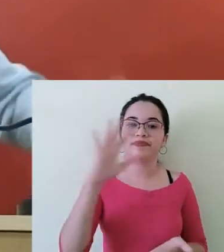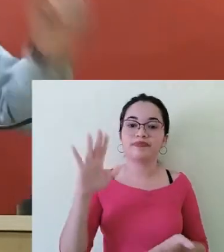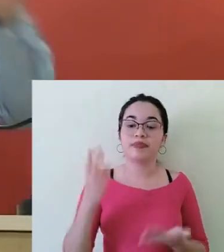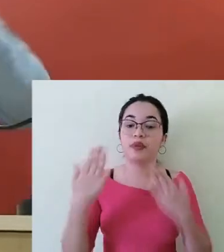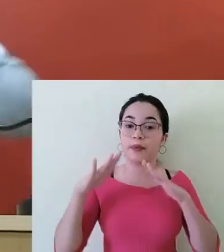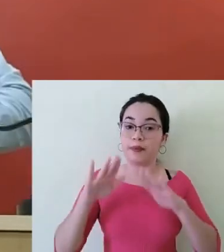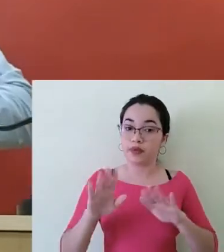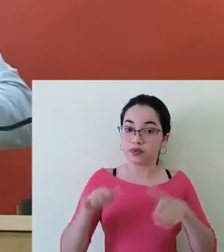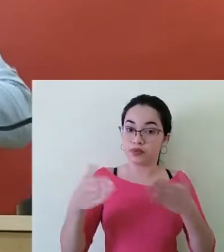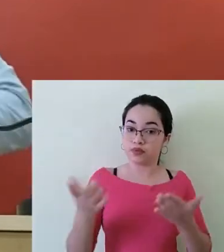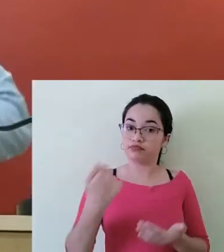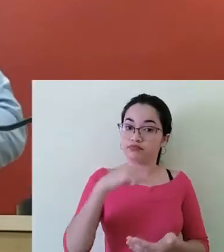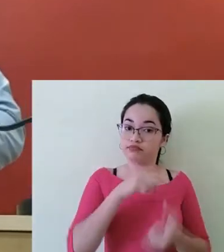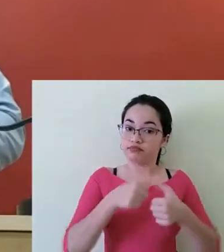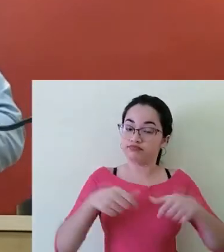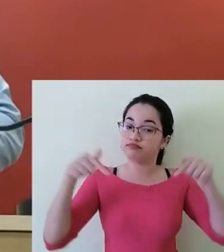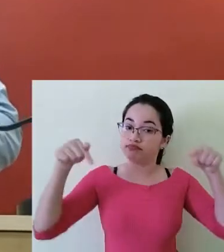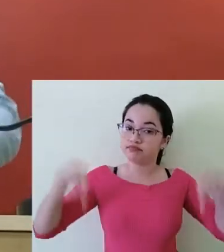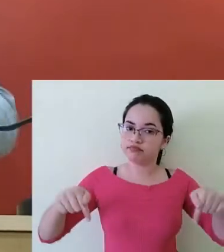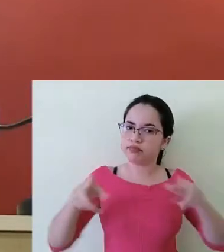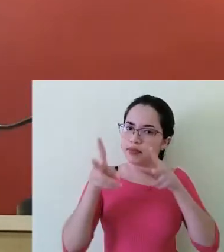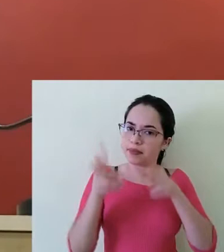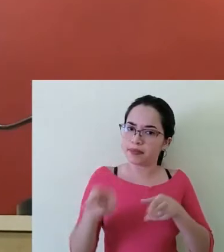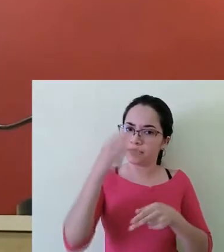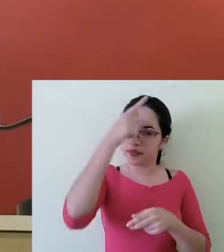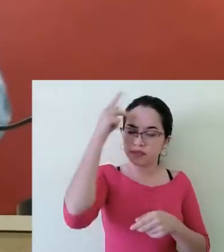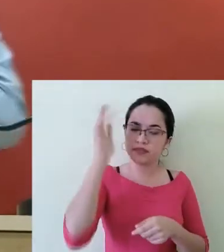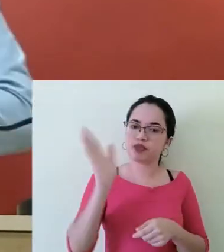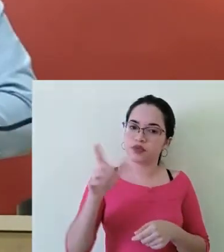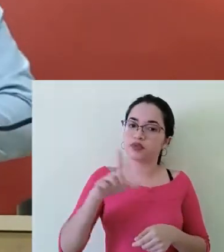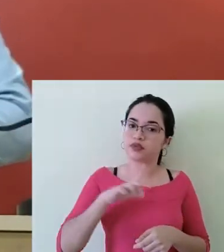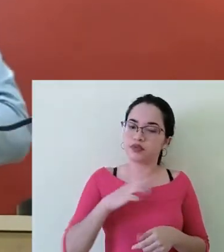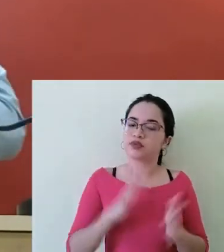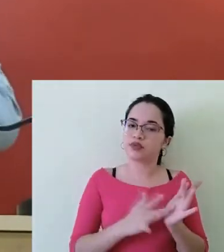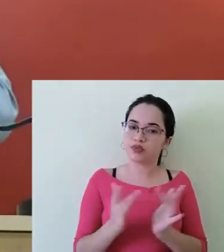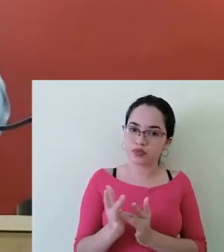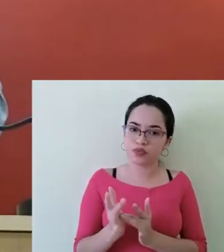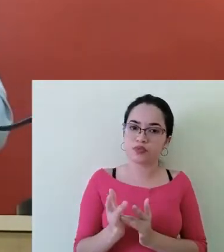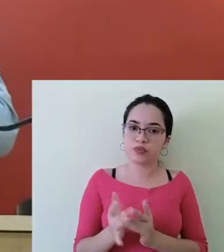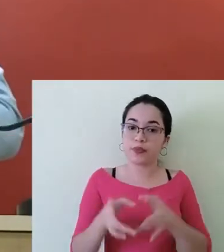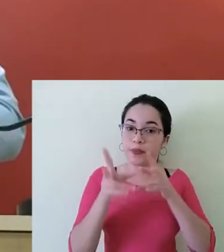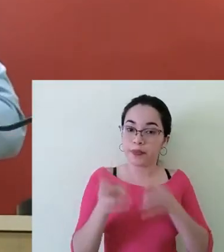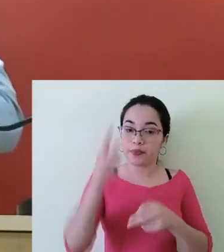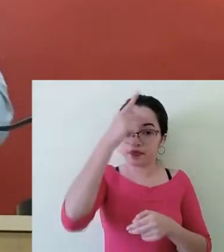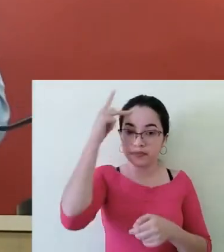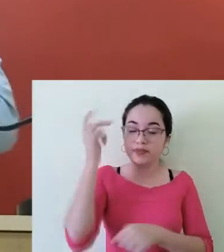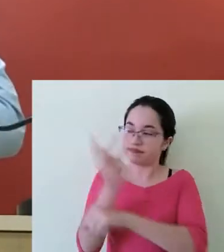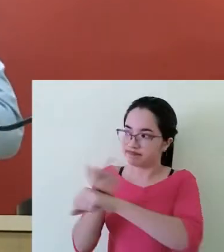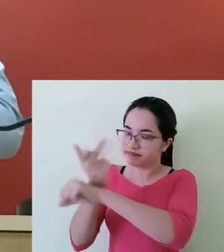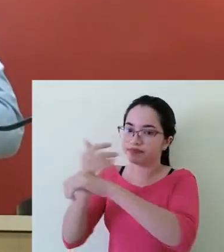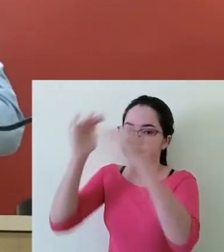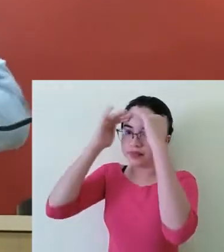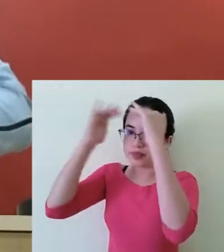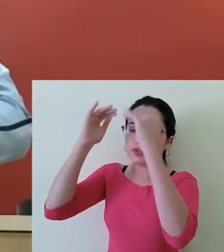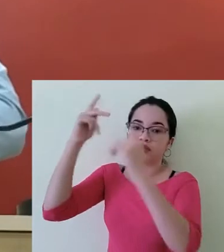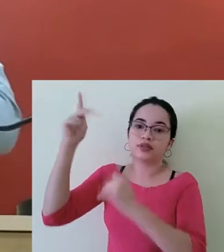glória. Mas enquanto nós estivermos aqui, mesmo aqueles que já têm Jesus, mesmo aqueles que procuram